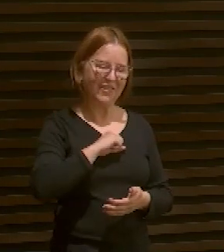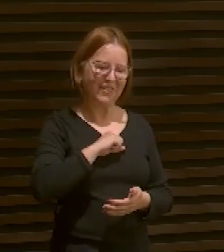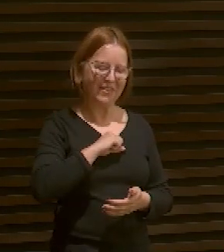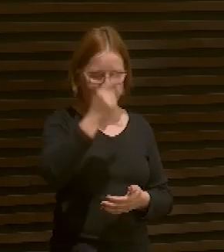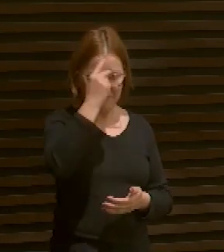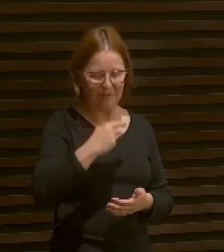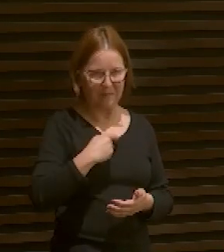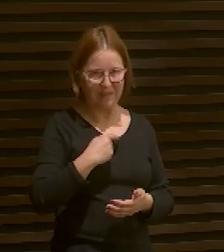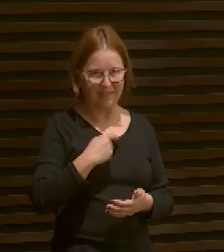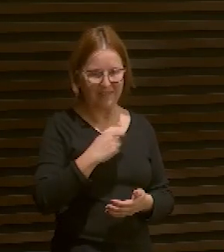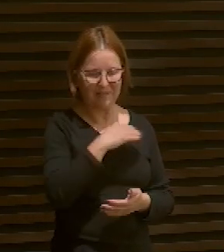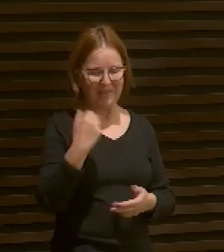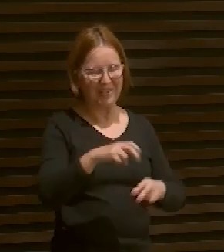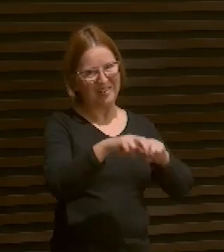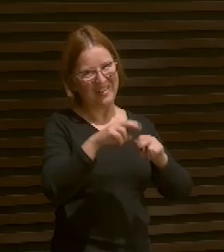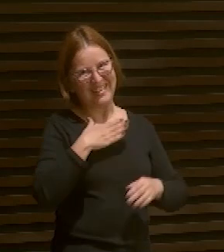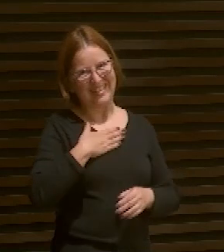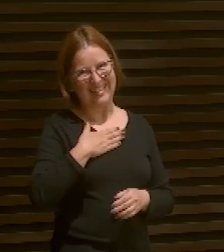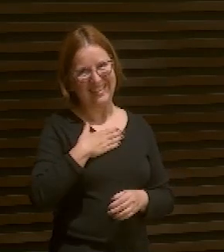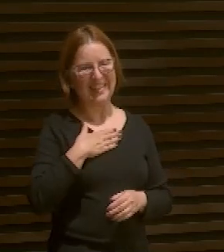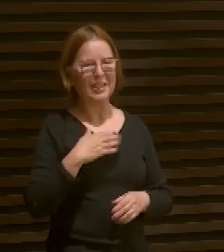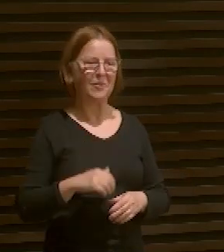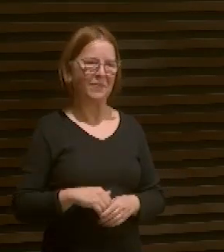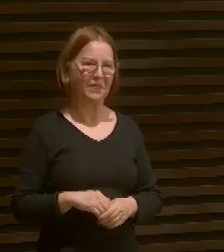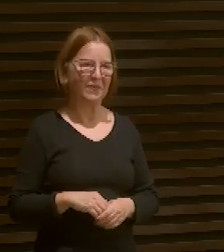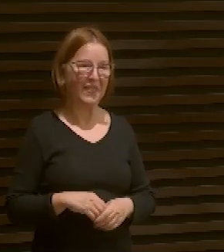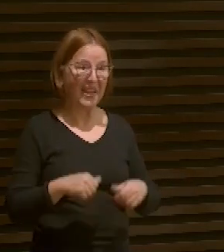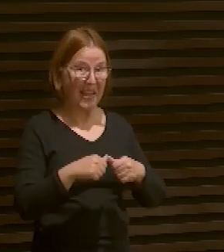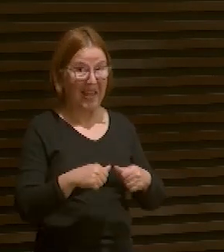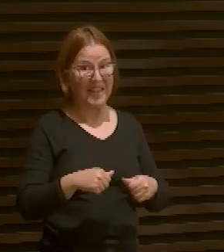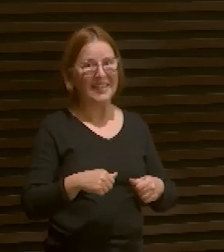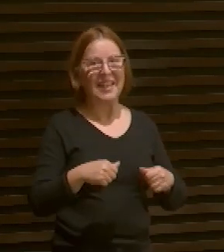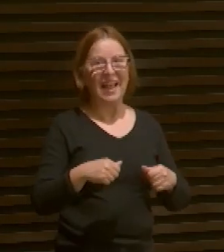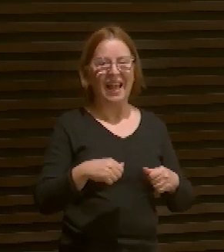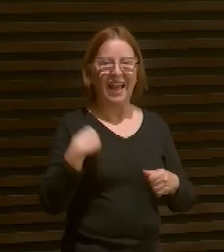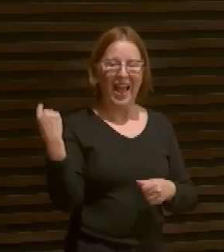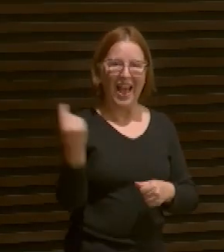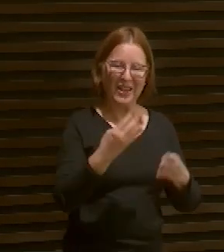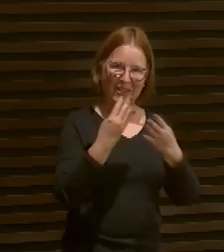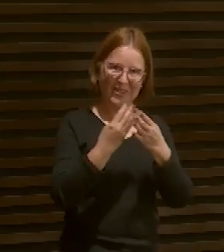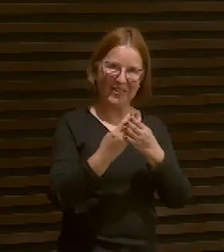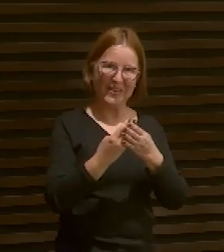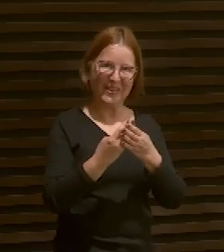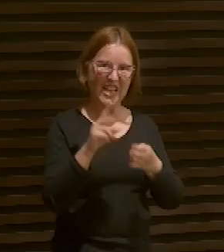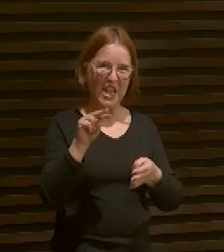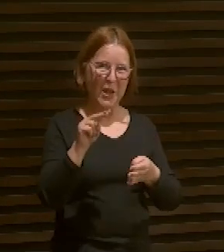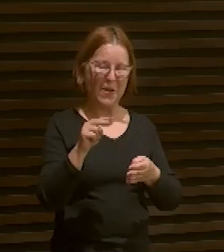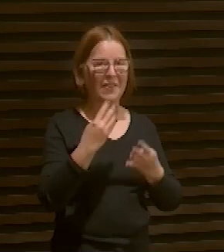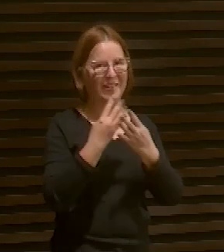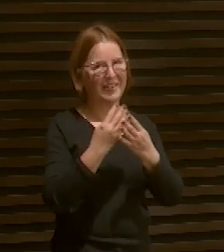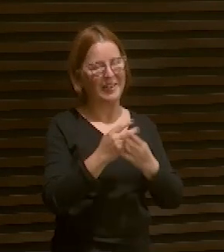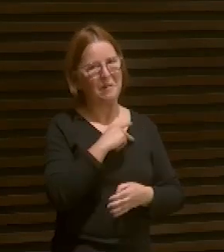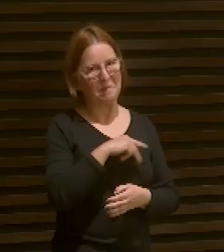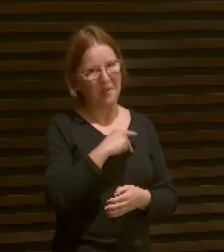si mesmo se entregou por mim. Essa nossa confissão, que é a mesma confissão de Paulo, que faz